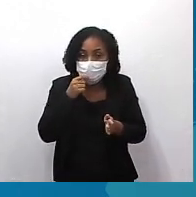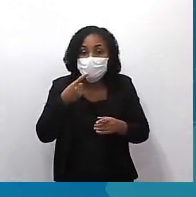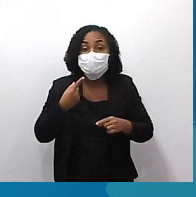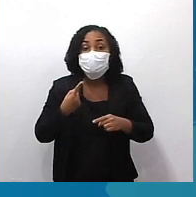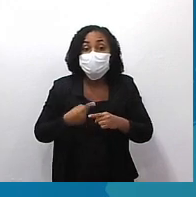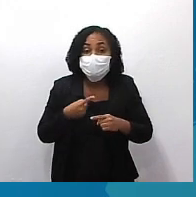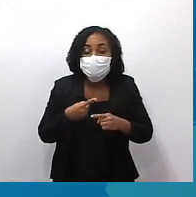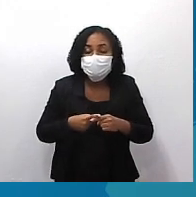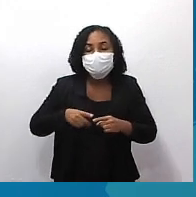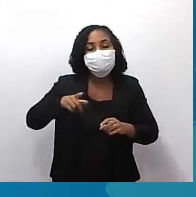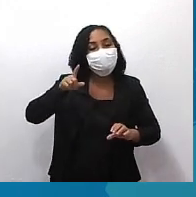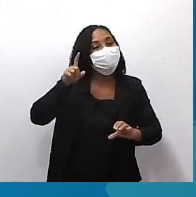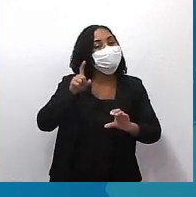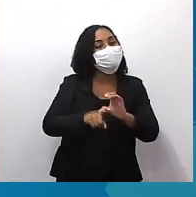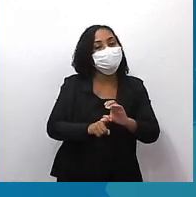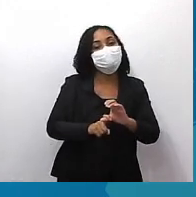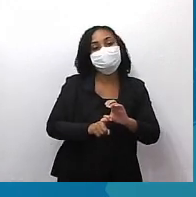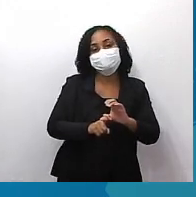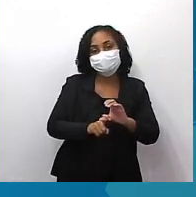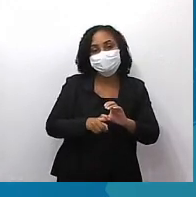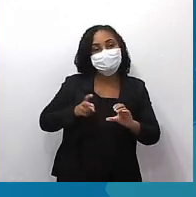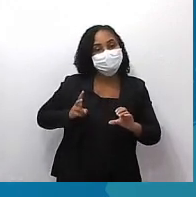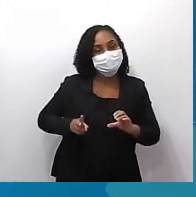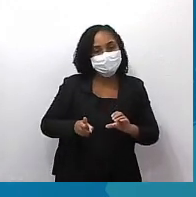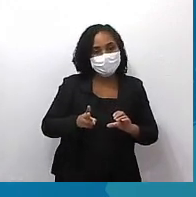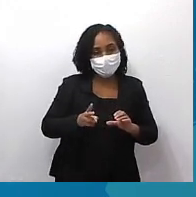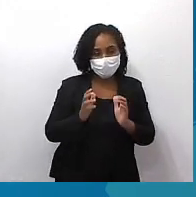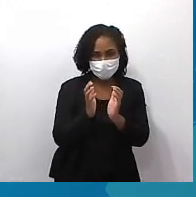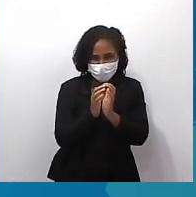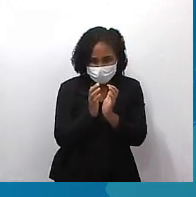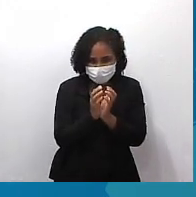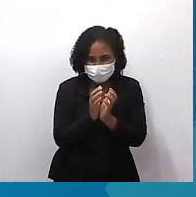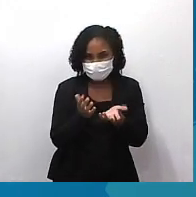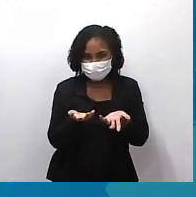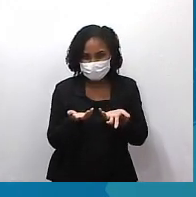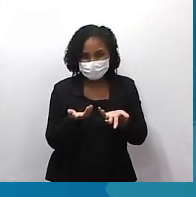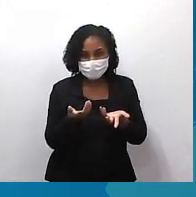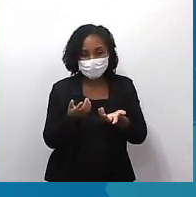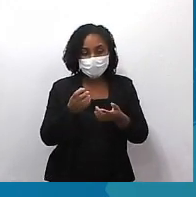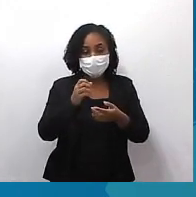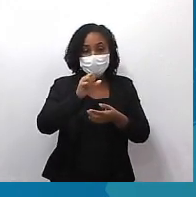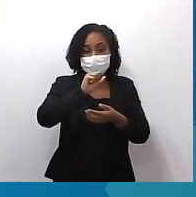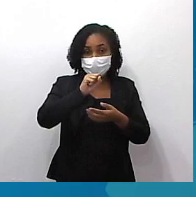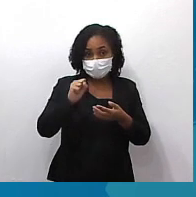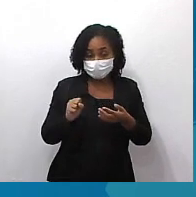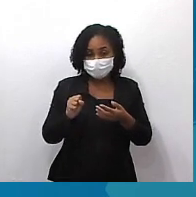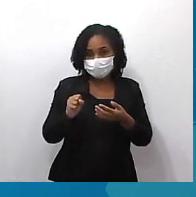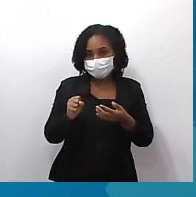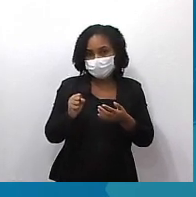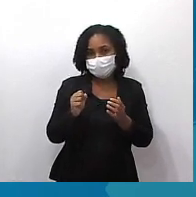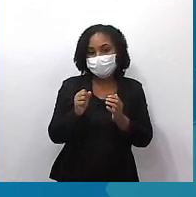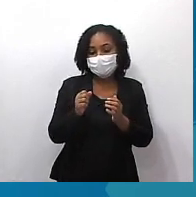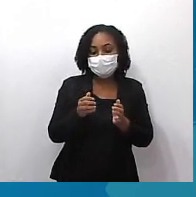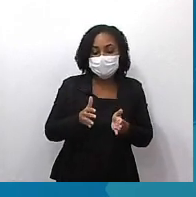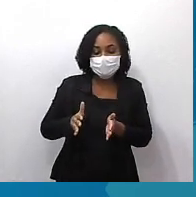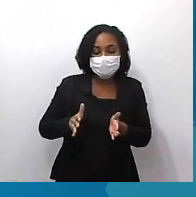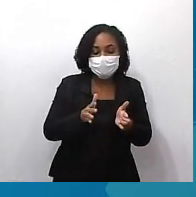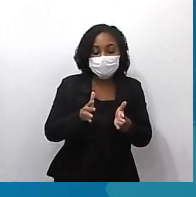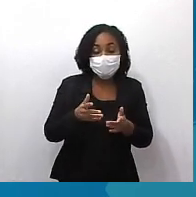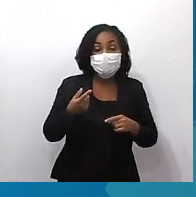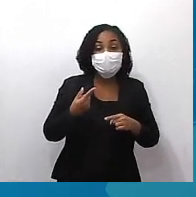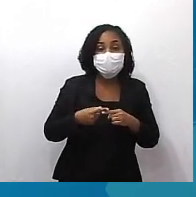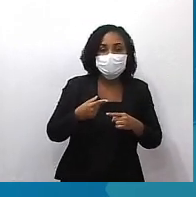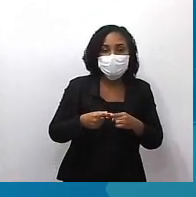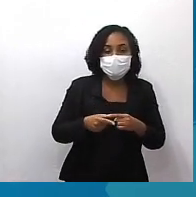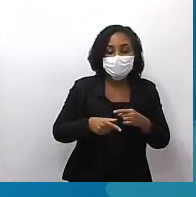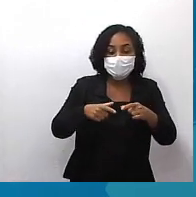que a gente depende diretamente. O Recife não foi construído em meio a 8 rios por um acaso, né? O fato dele